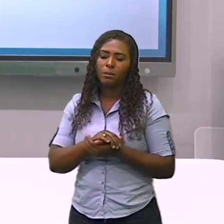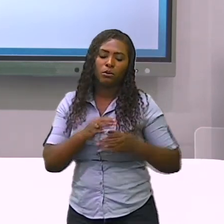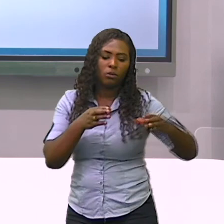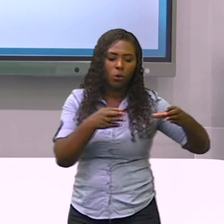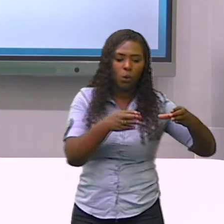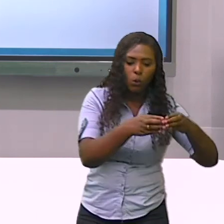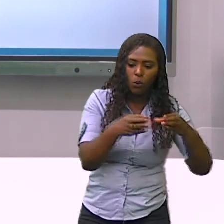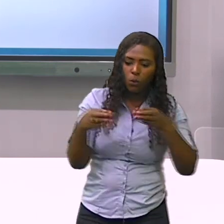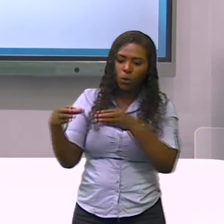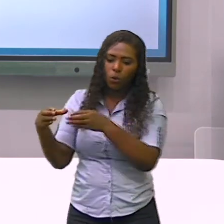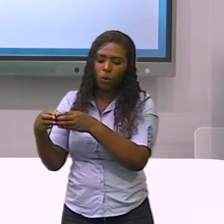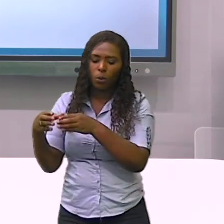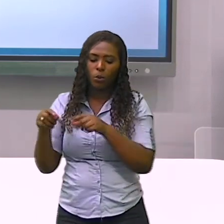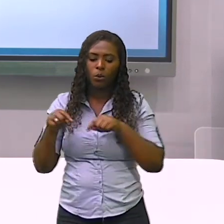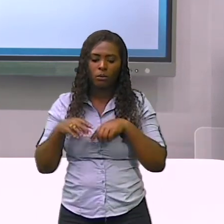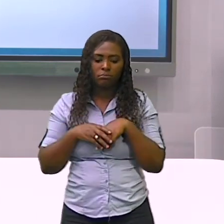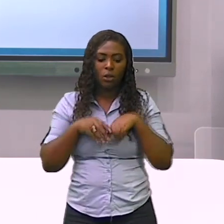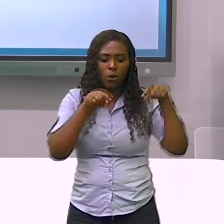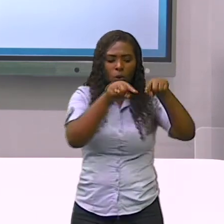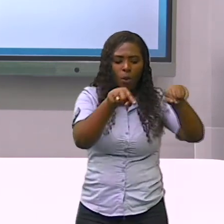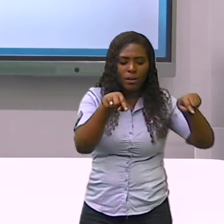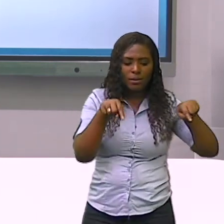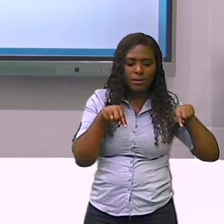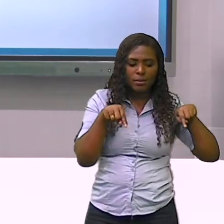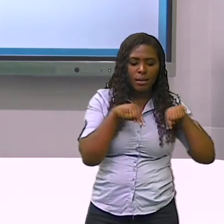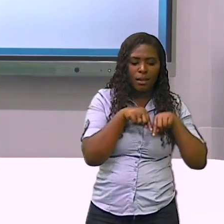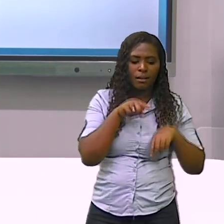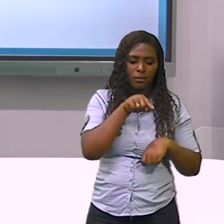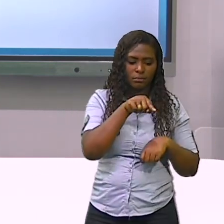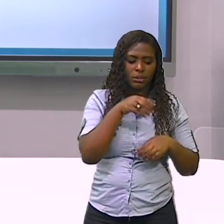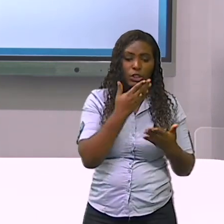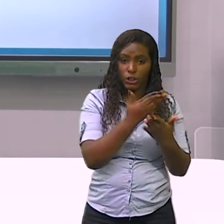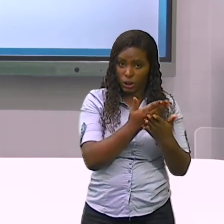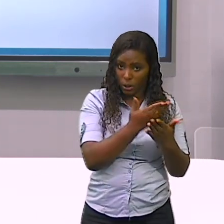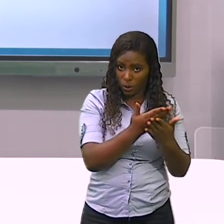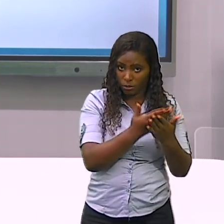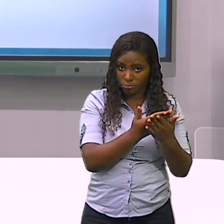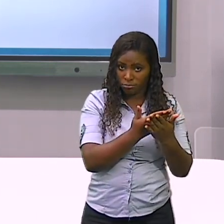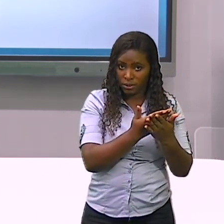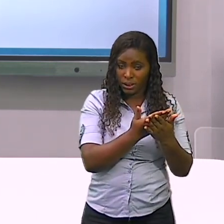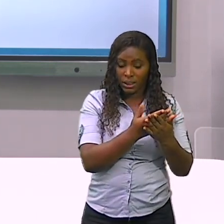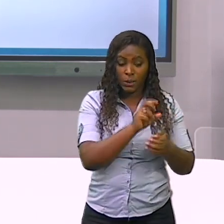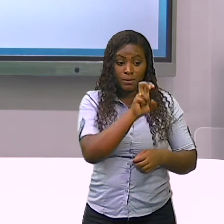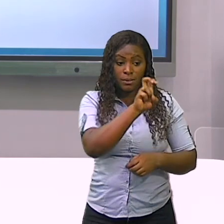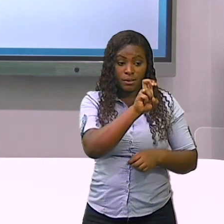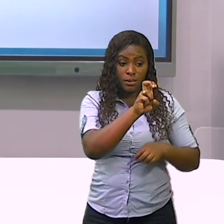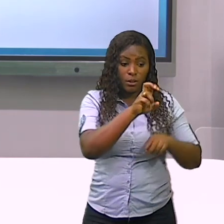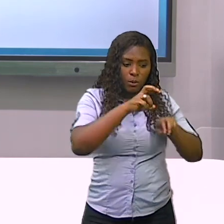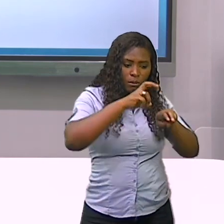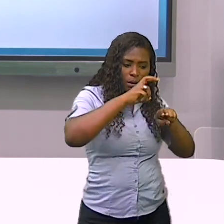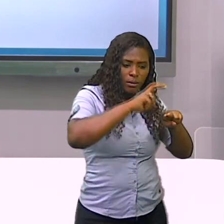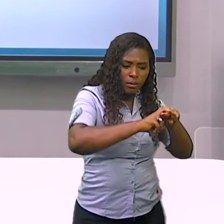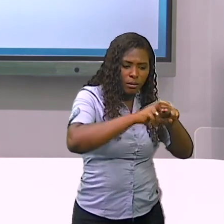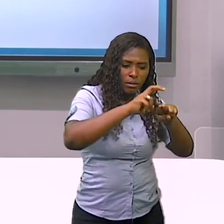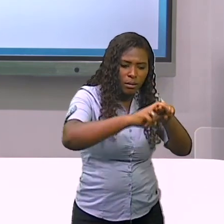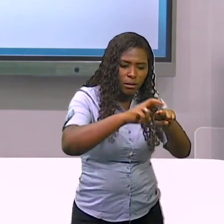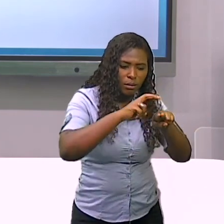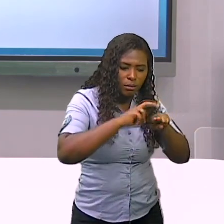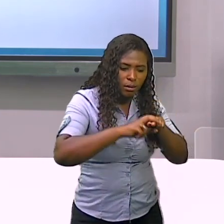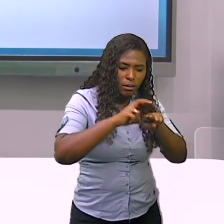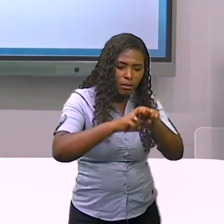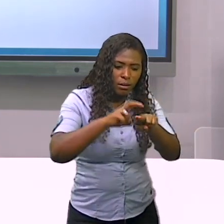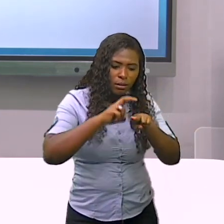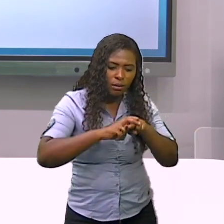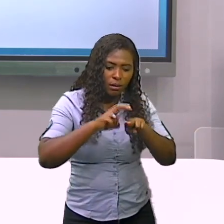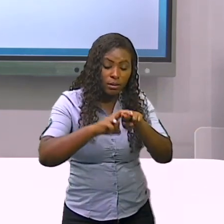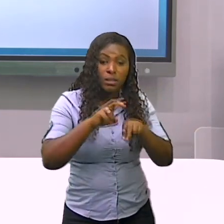carteiras, somente 3 compareceram. Aí forma uma função. Agora, não vai formar uma função quando chega numa